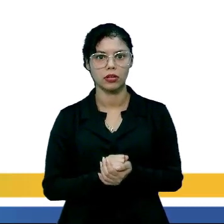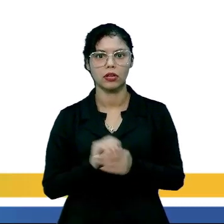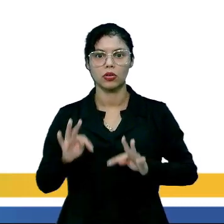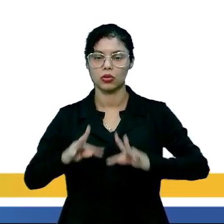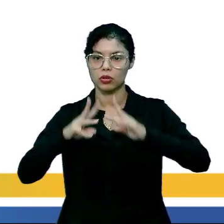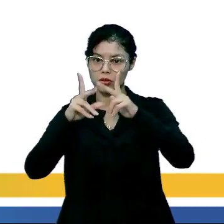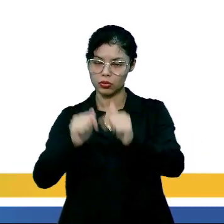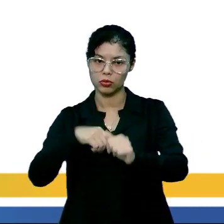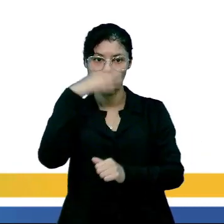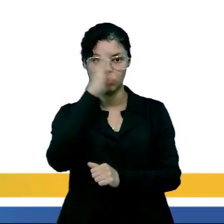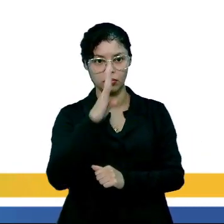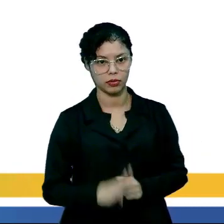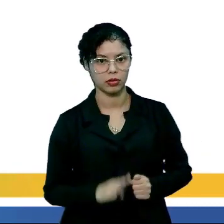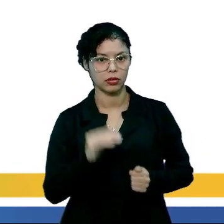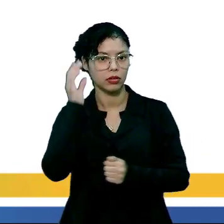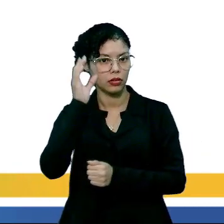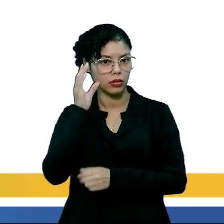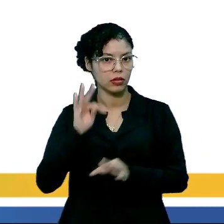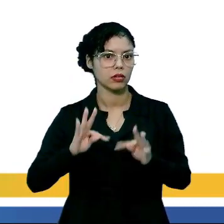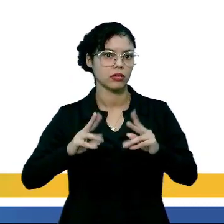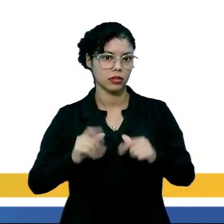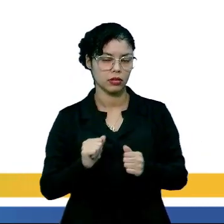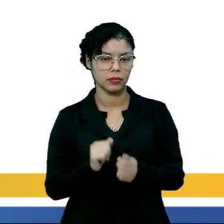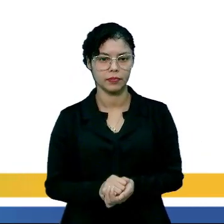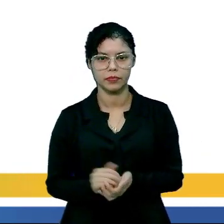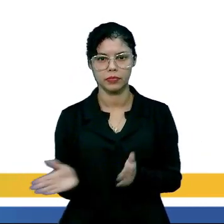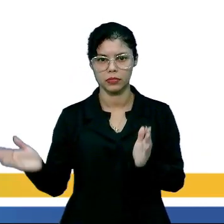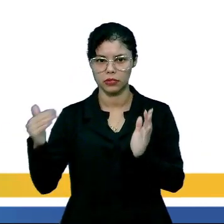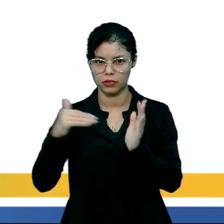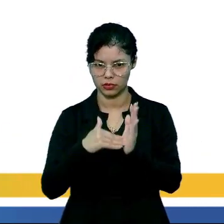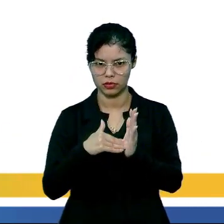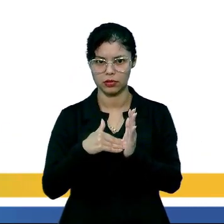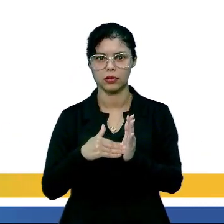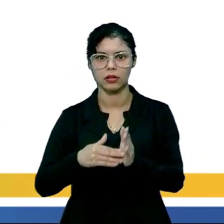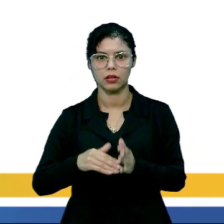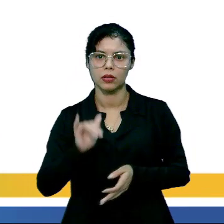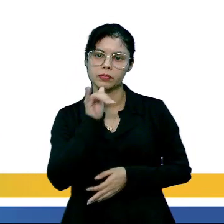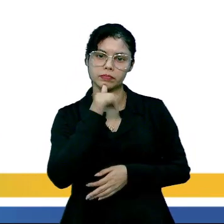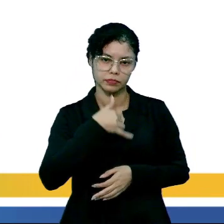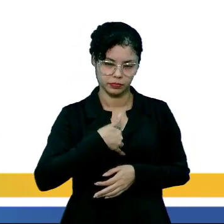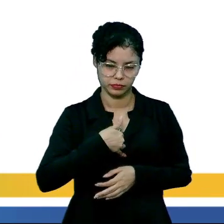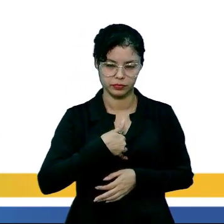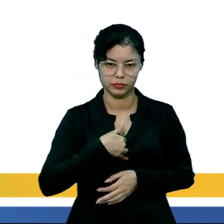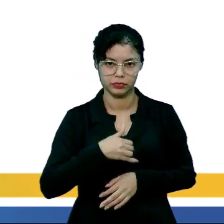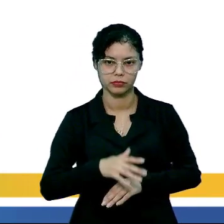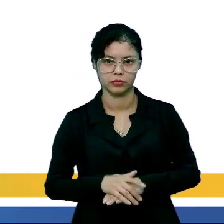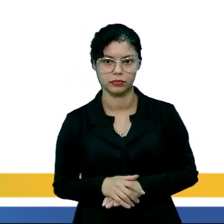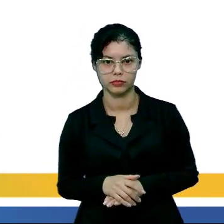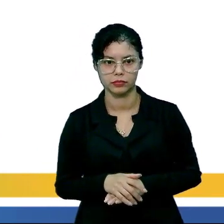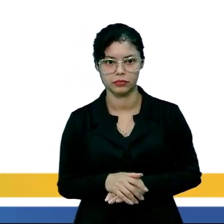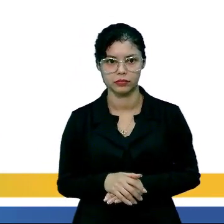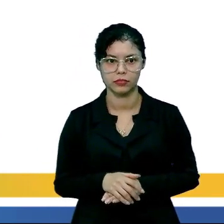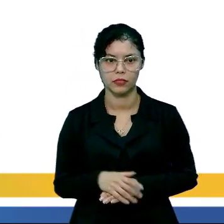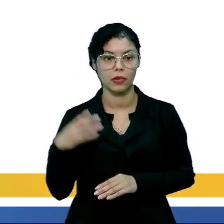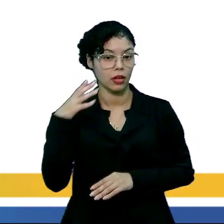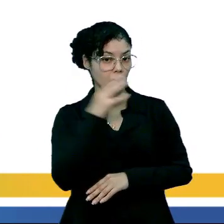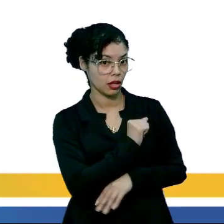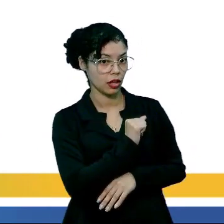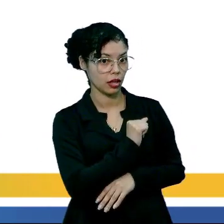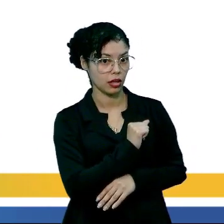dos desterrados, iam todos, até mesmo os brasileiros, se concentrando e caindo em